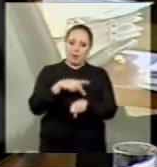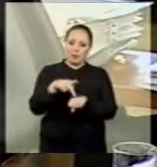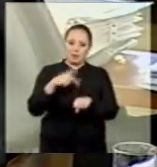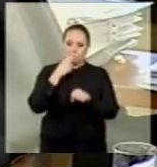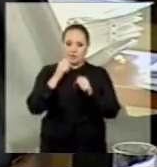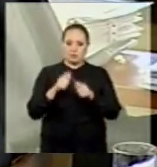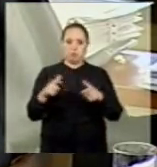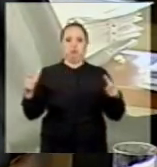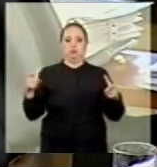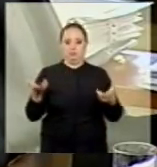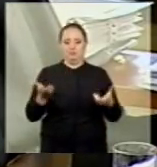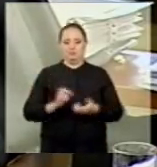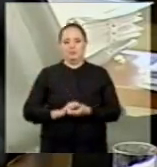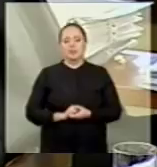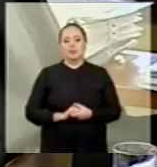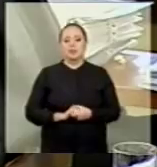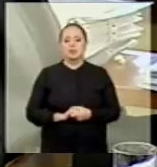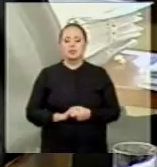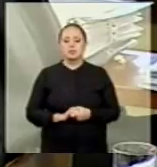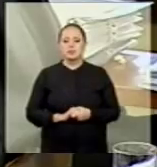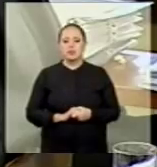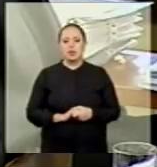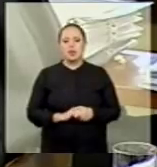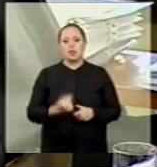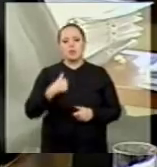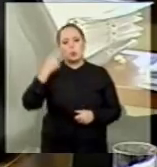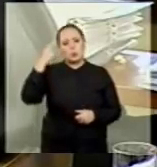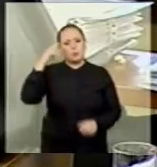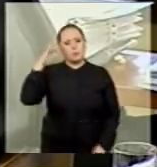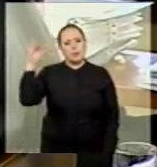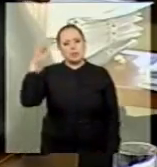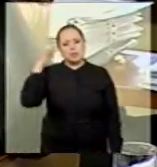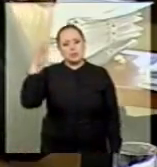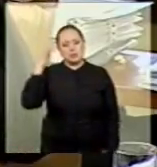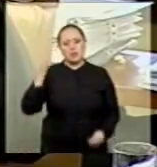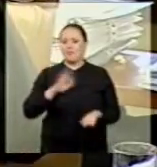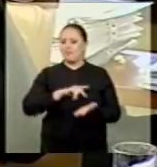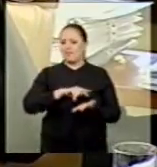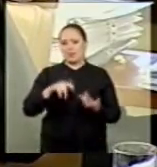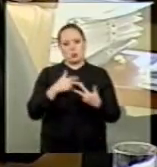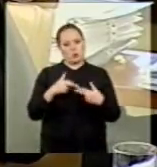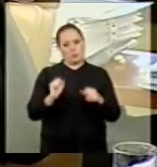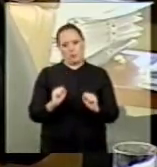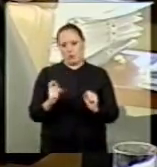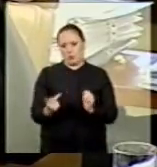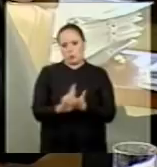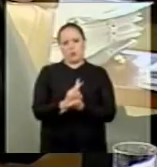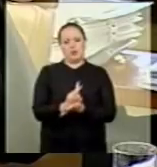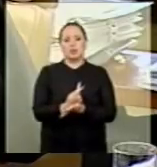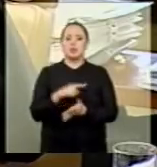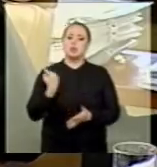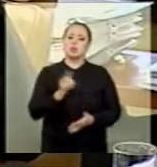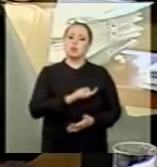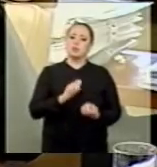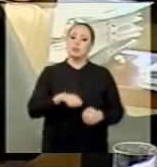continente. Então, eu fico a imaginar, estou aqui a imaginar, várias questões que podem surgir que nós teremos